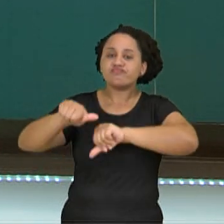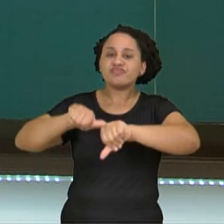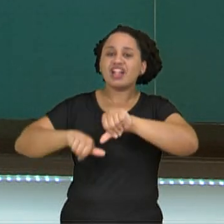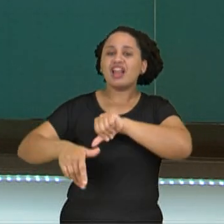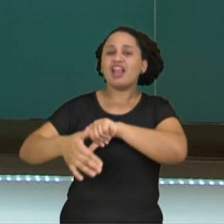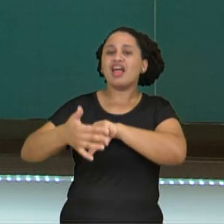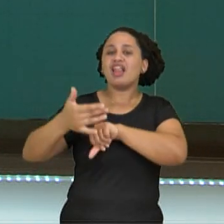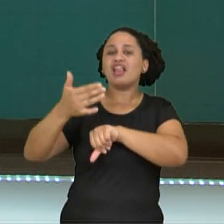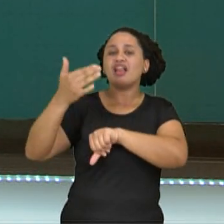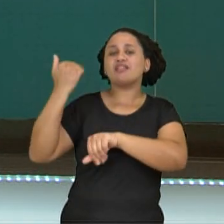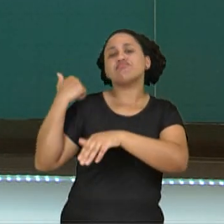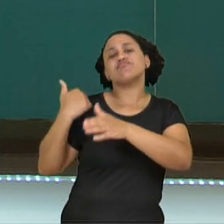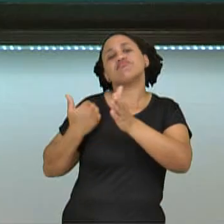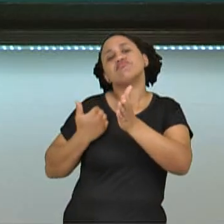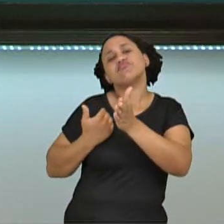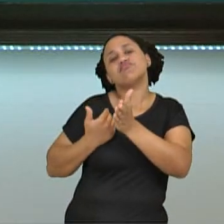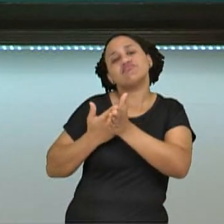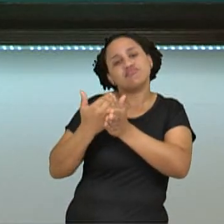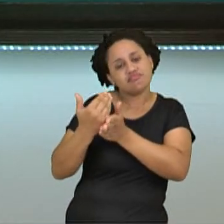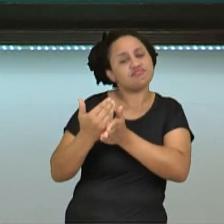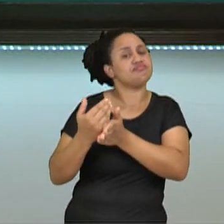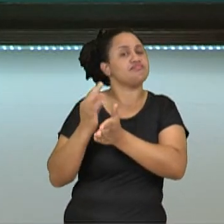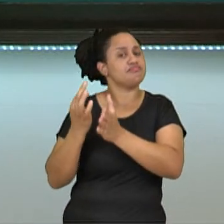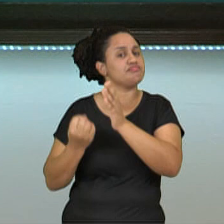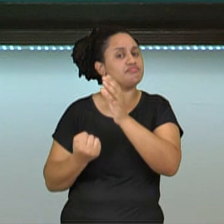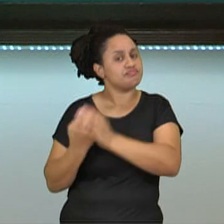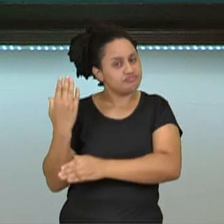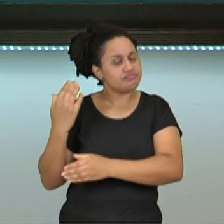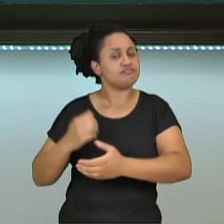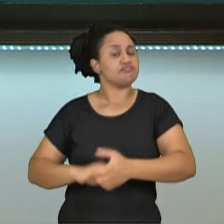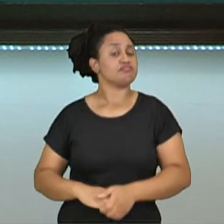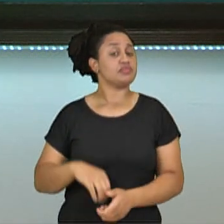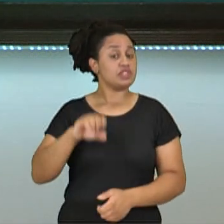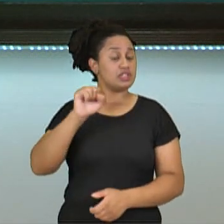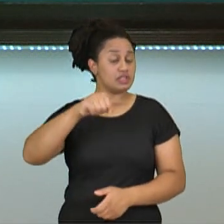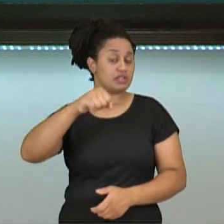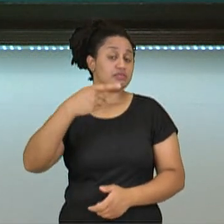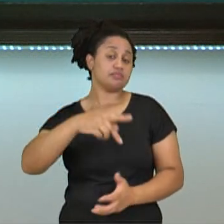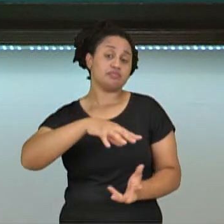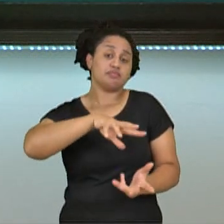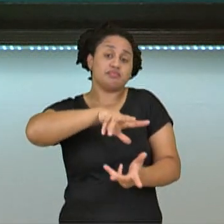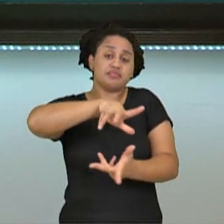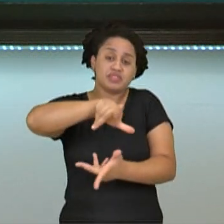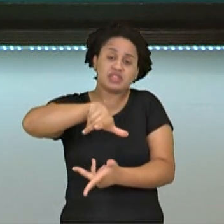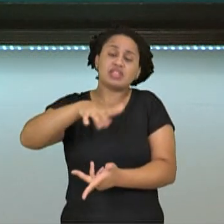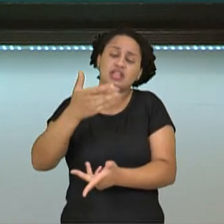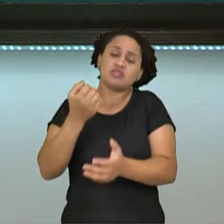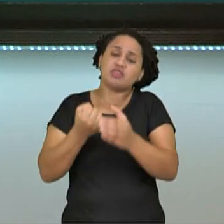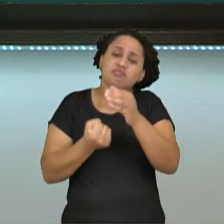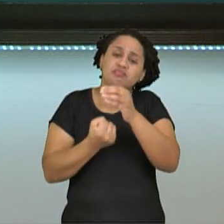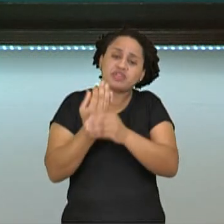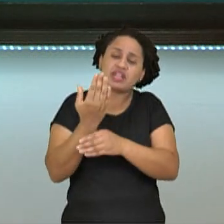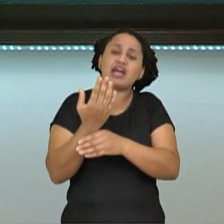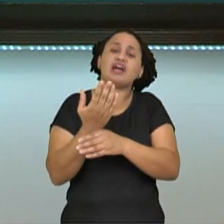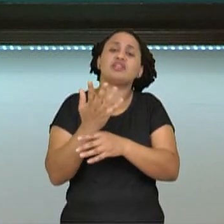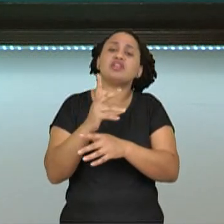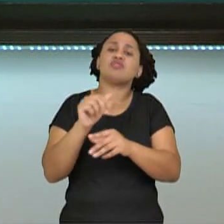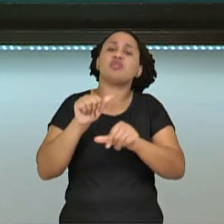a sua formação. O nosso planeta, desde que foi formado, ele foi